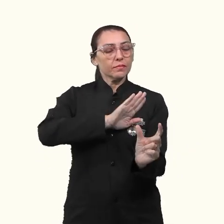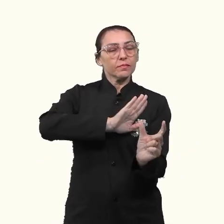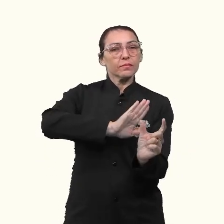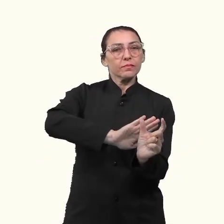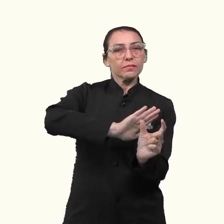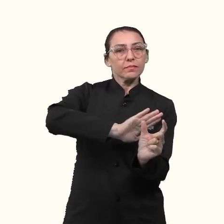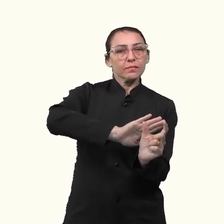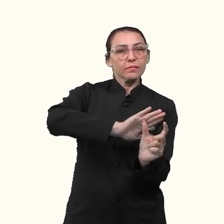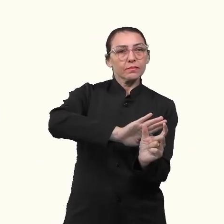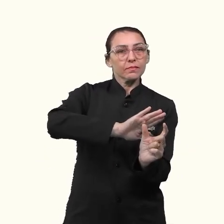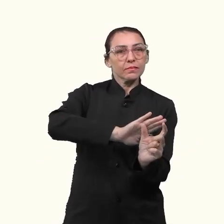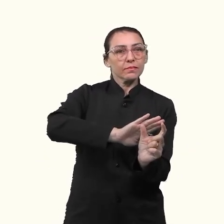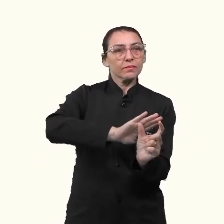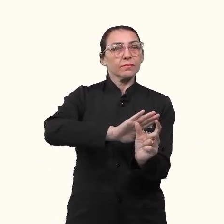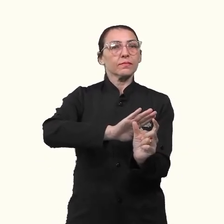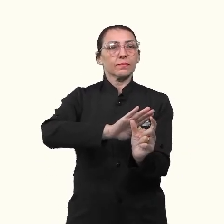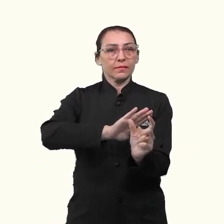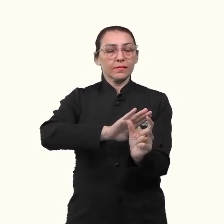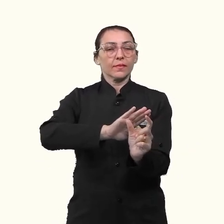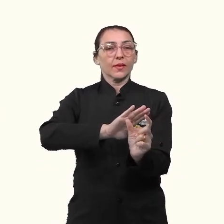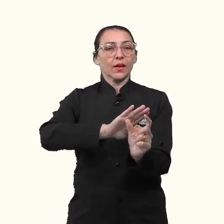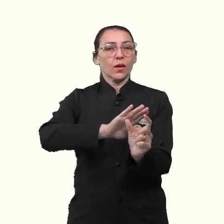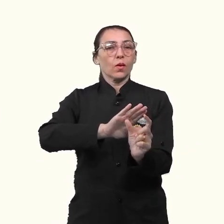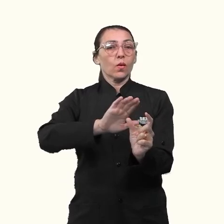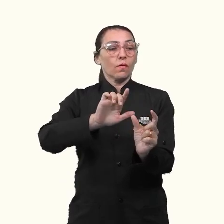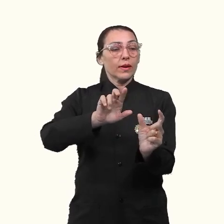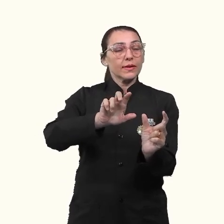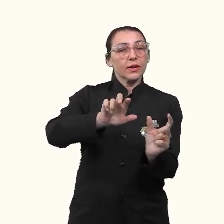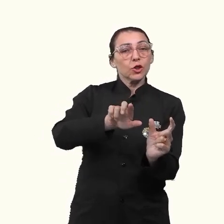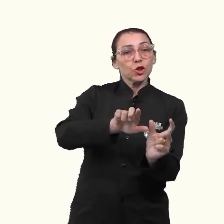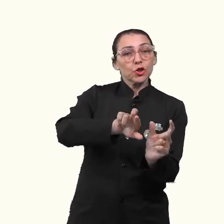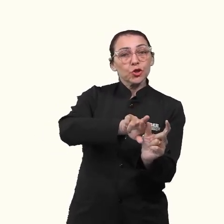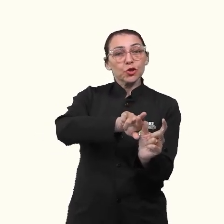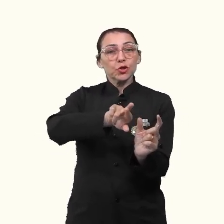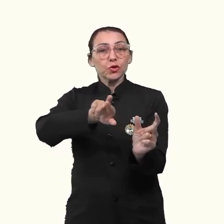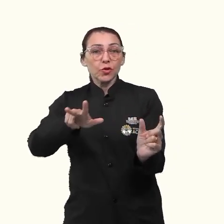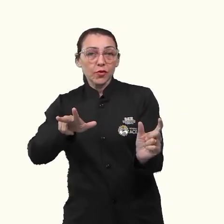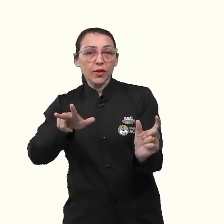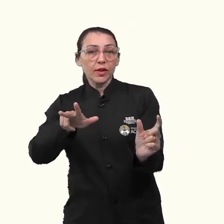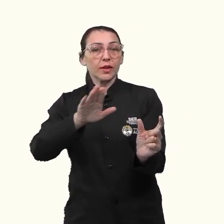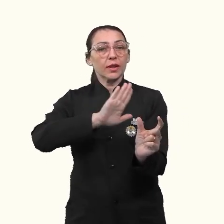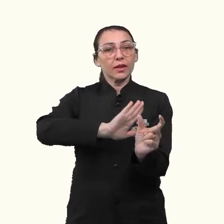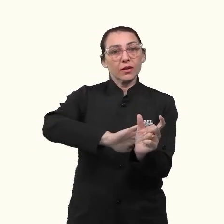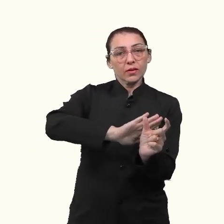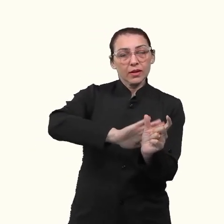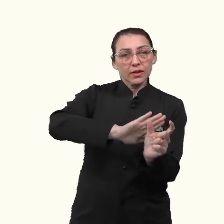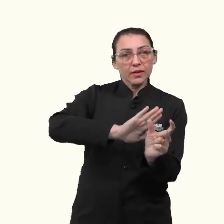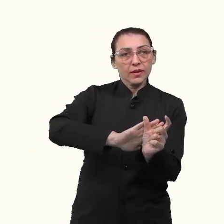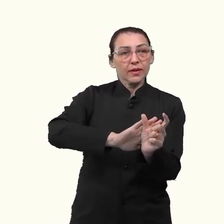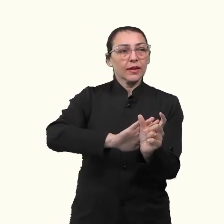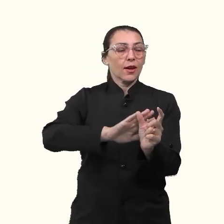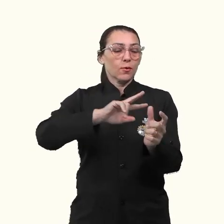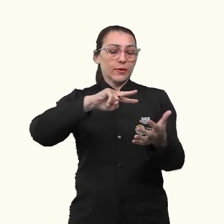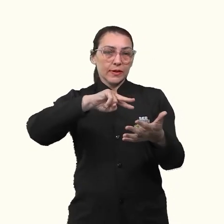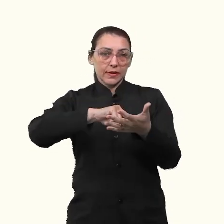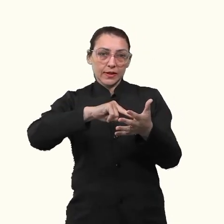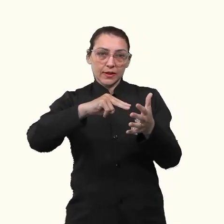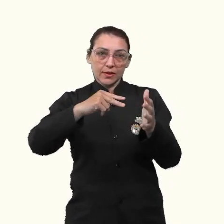a conotação, que vai ser o oposto da denotação, que é o